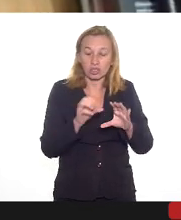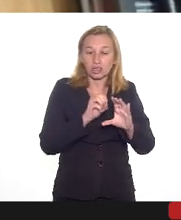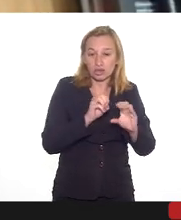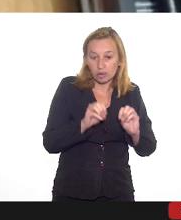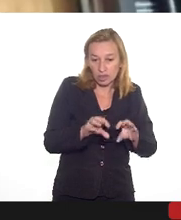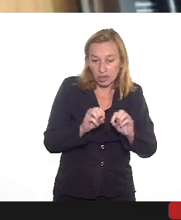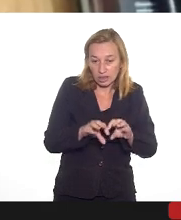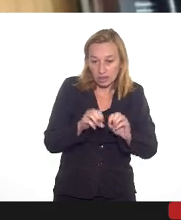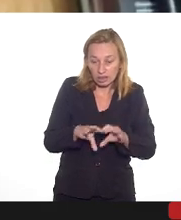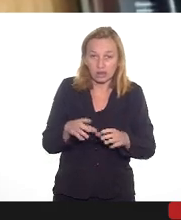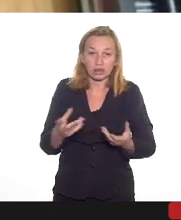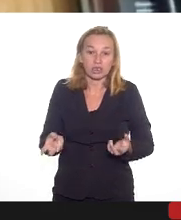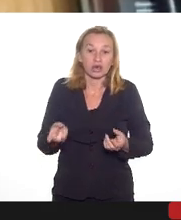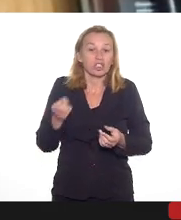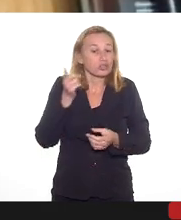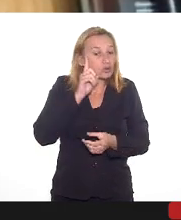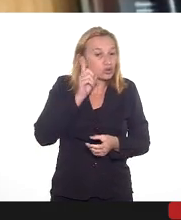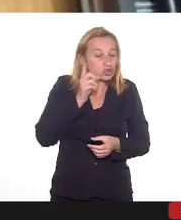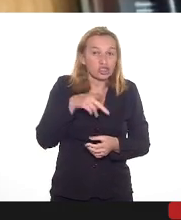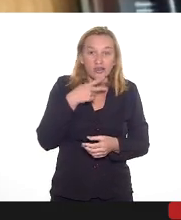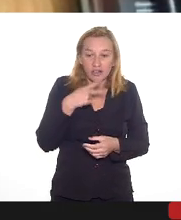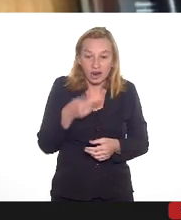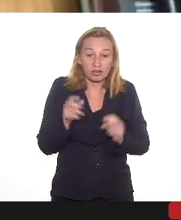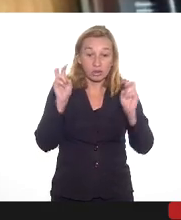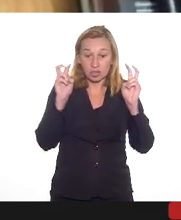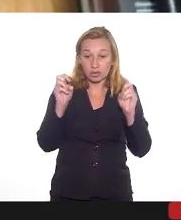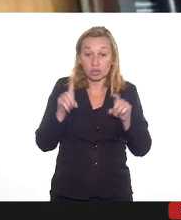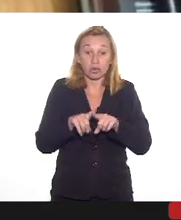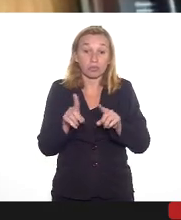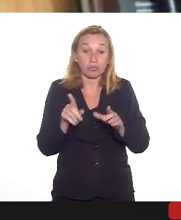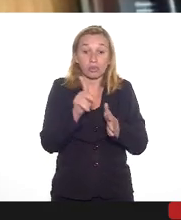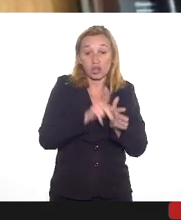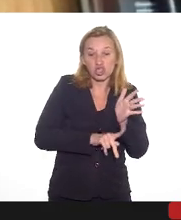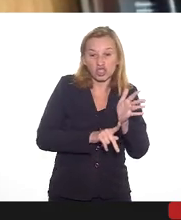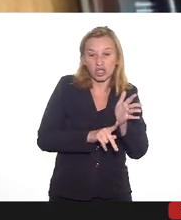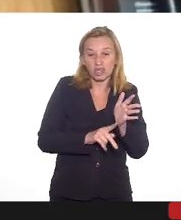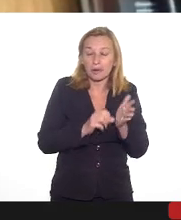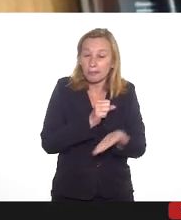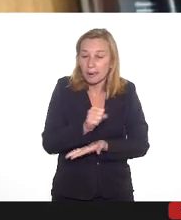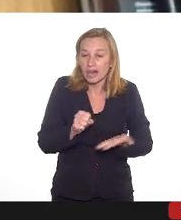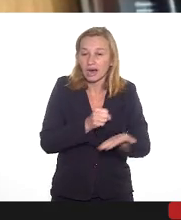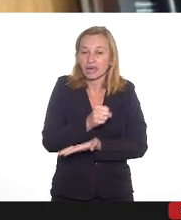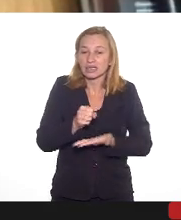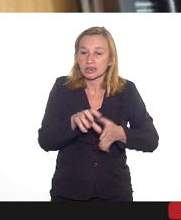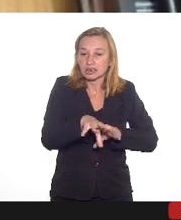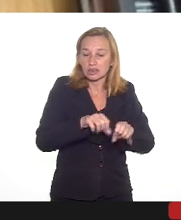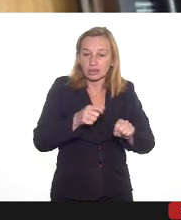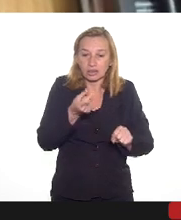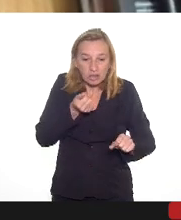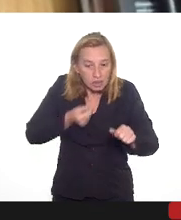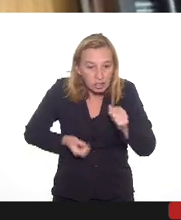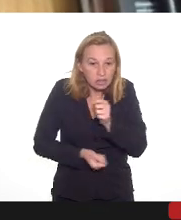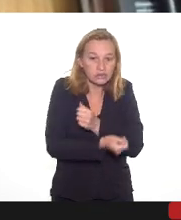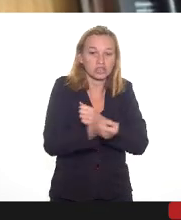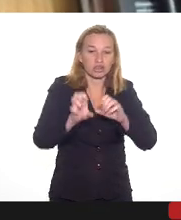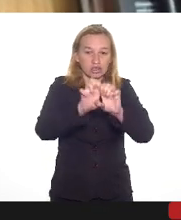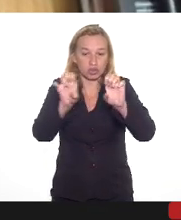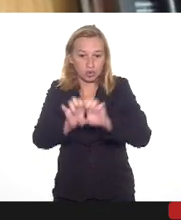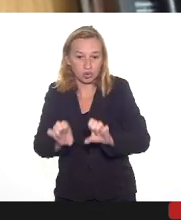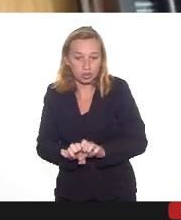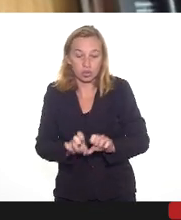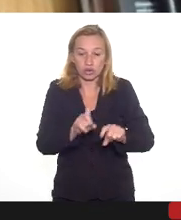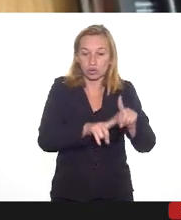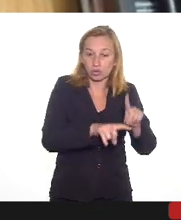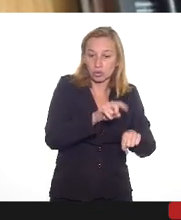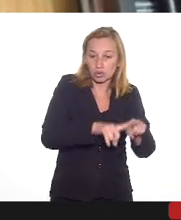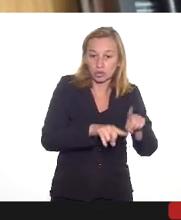falado sobre isso diariamente, mas são projetos que focam basicamente investimento em infraestrutura, em